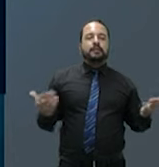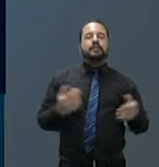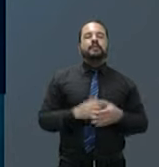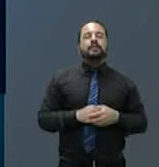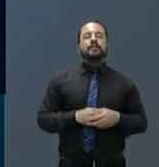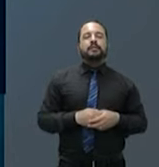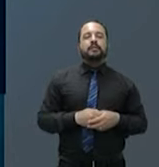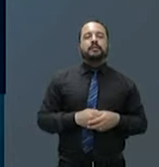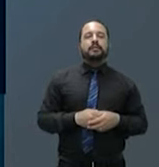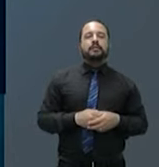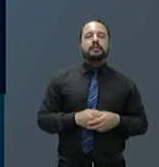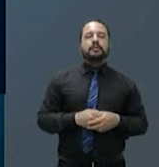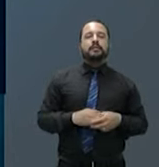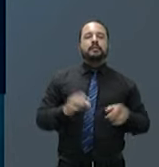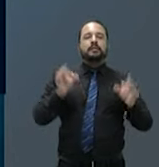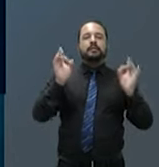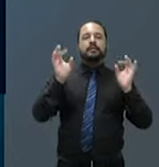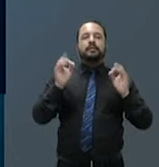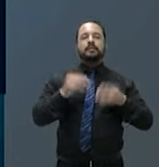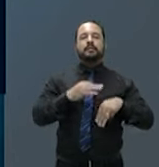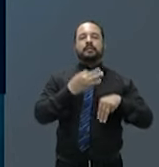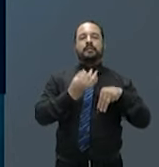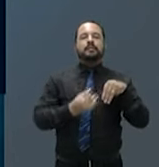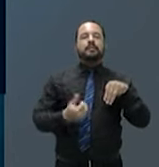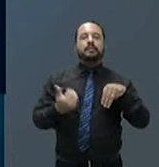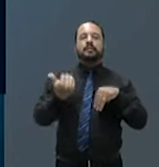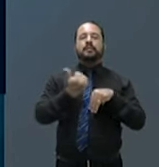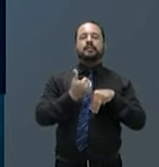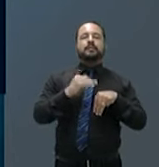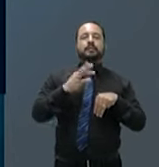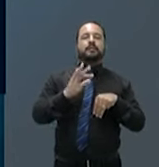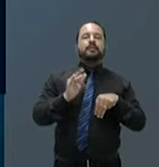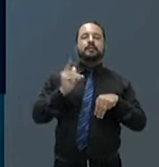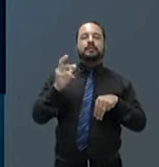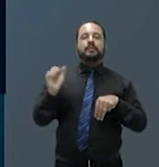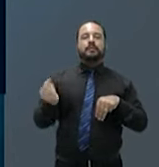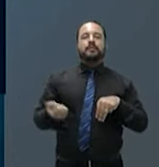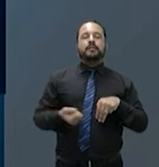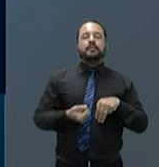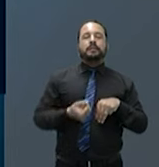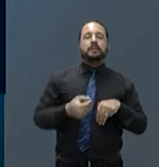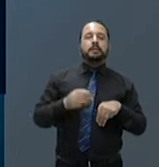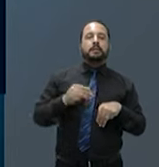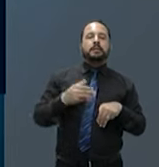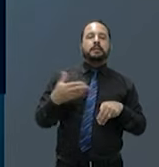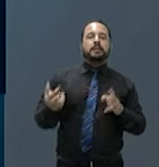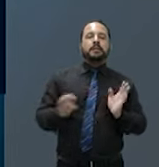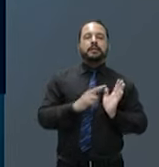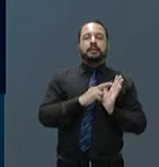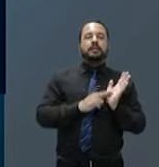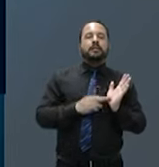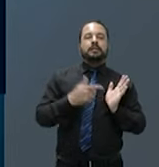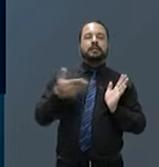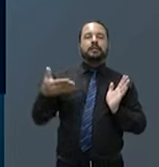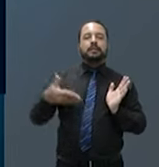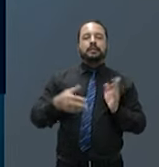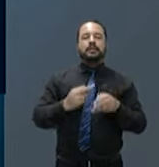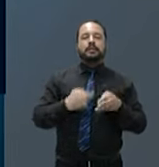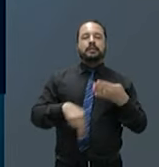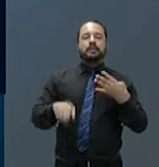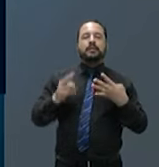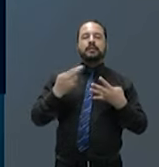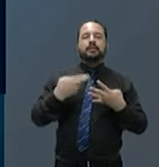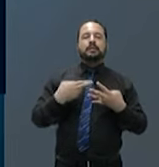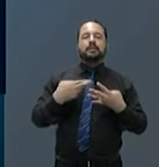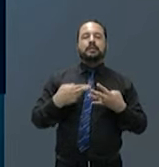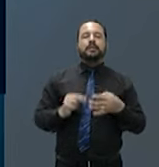e especialmente o ministro Benedito Gonçalves, que é o eminente relator desse recurso. Porque,